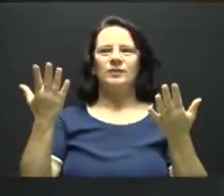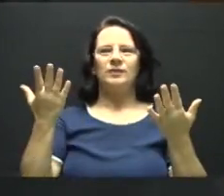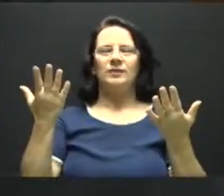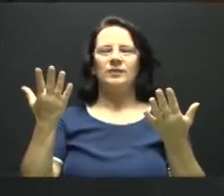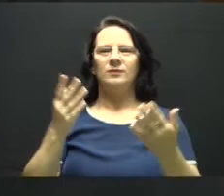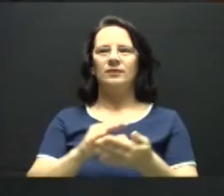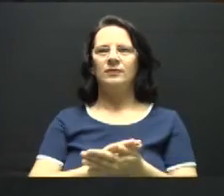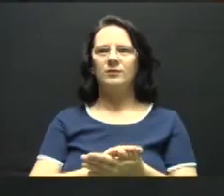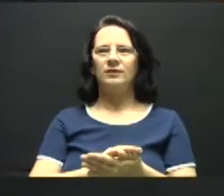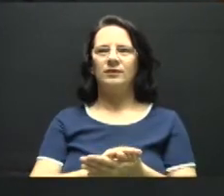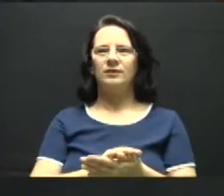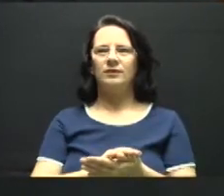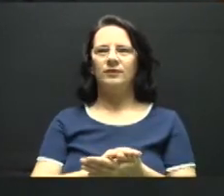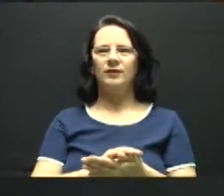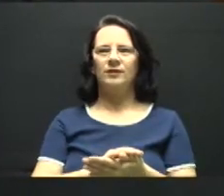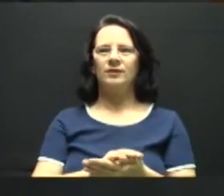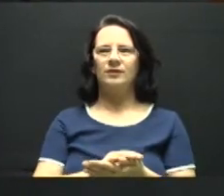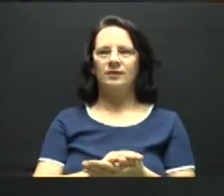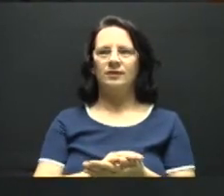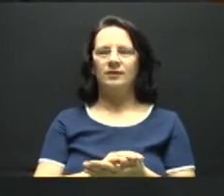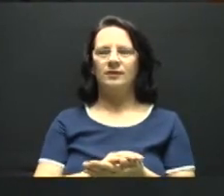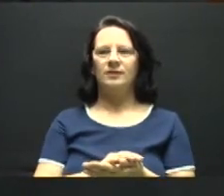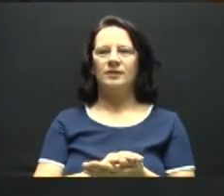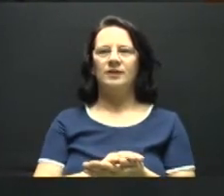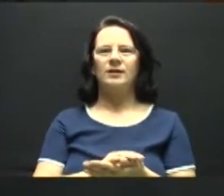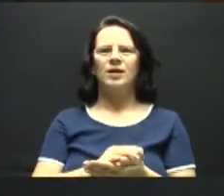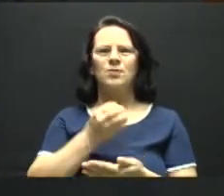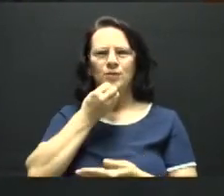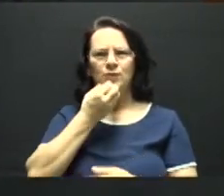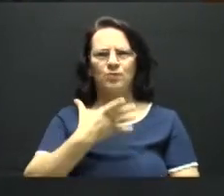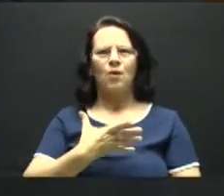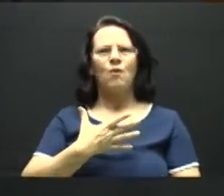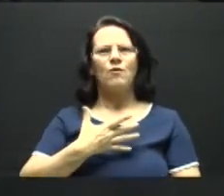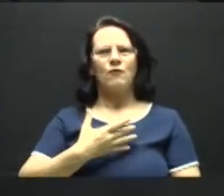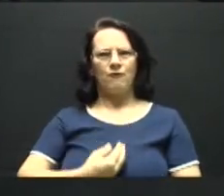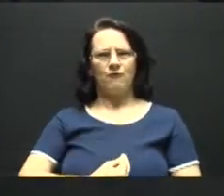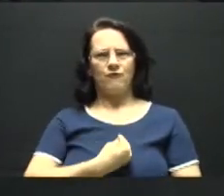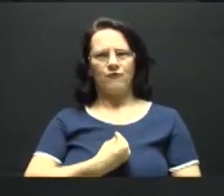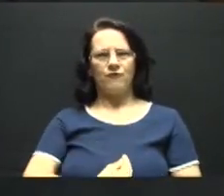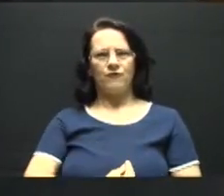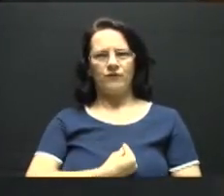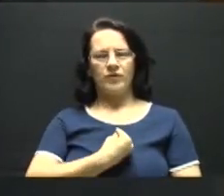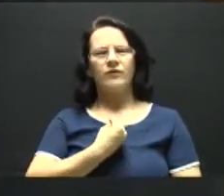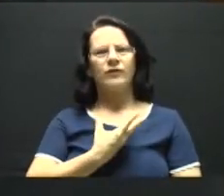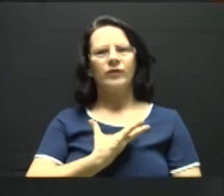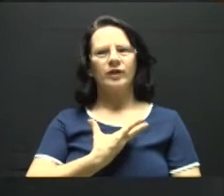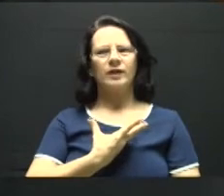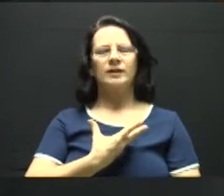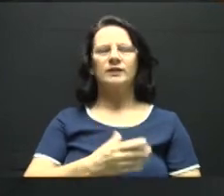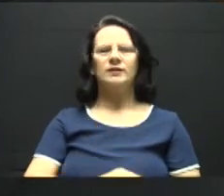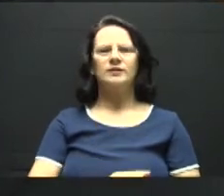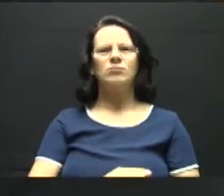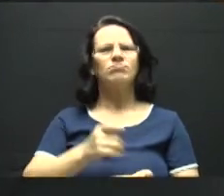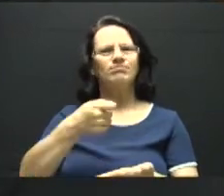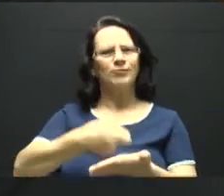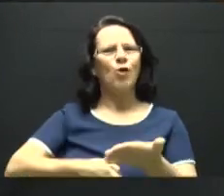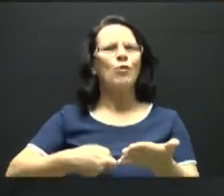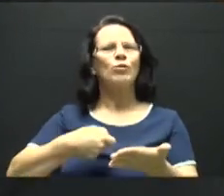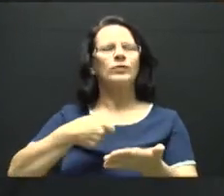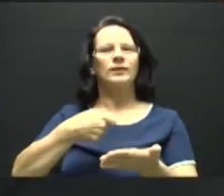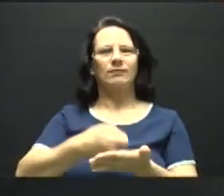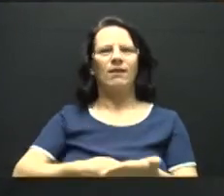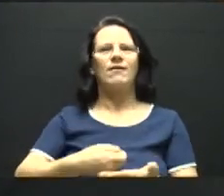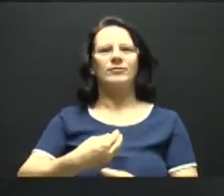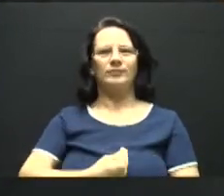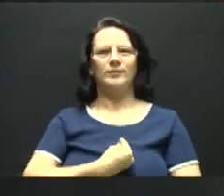nascituro ea mensagem é vale a pena viver vale a pena vida a vida vale a pena lutar pela